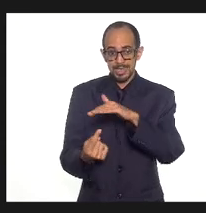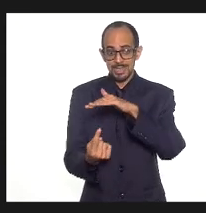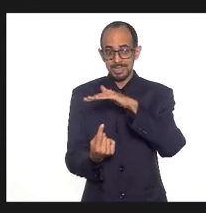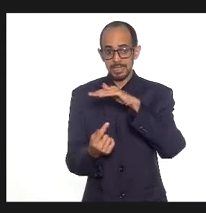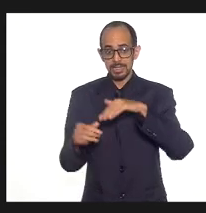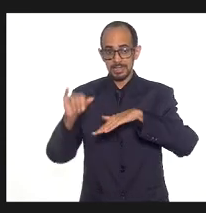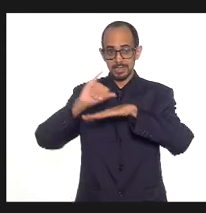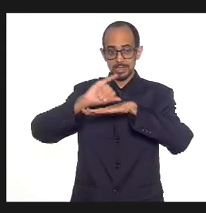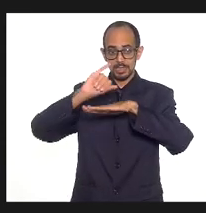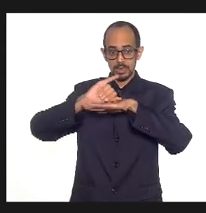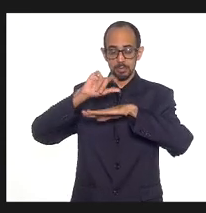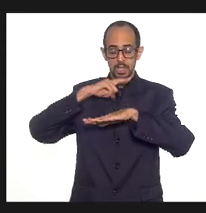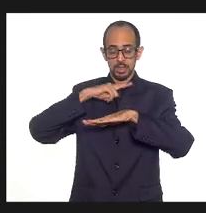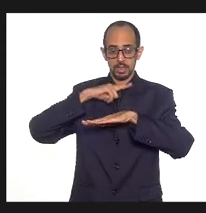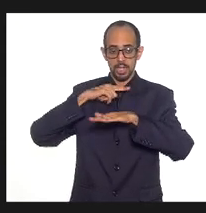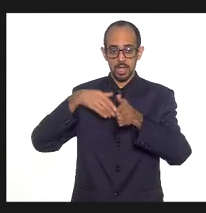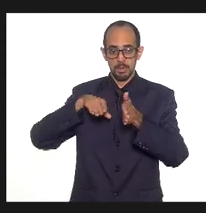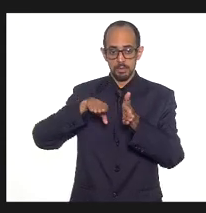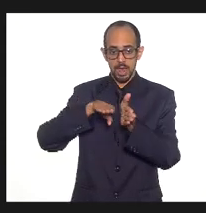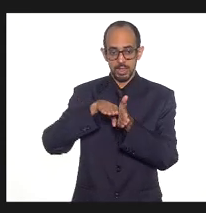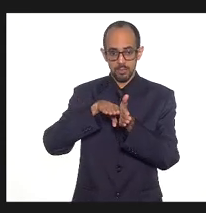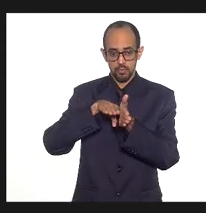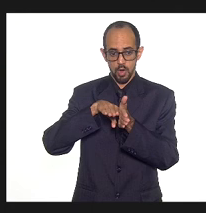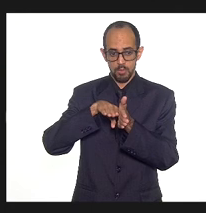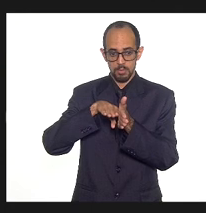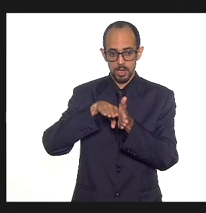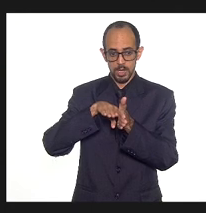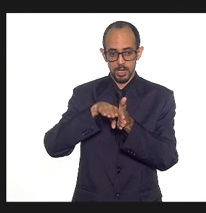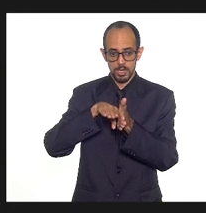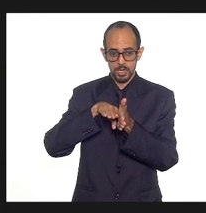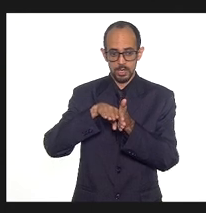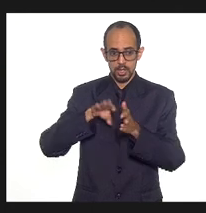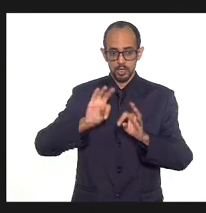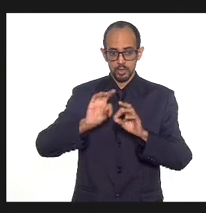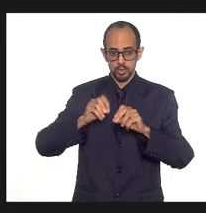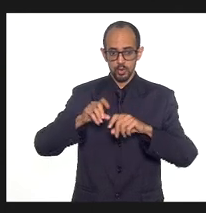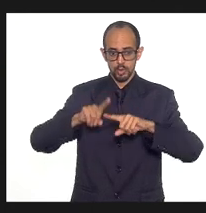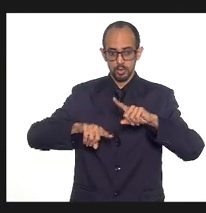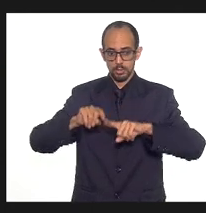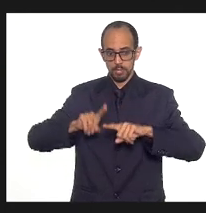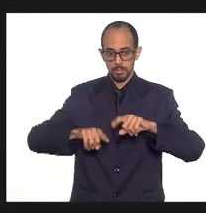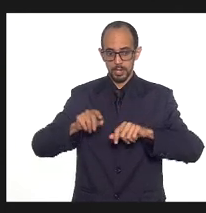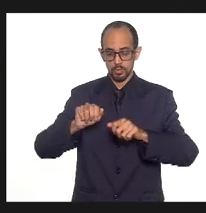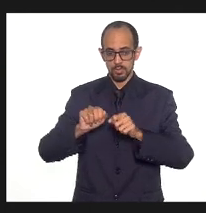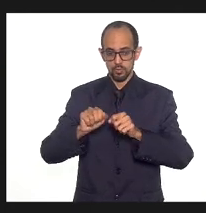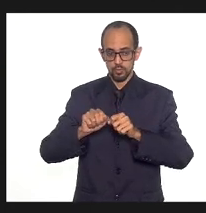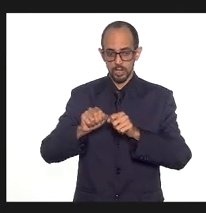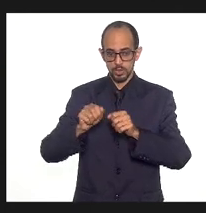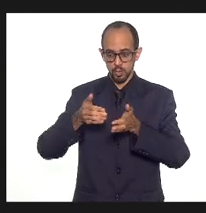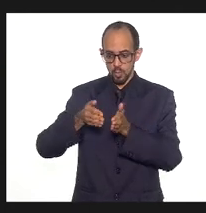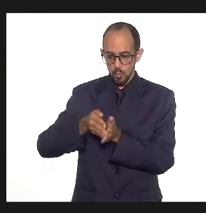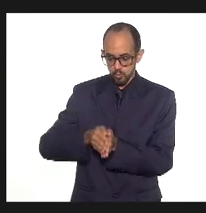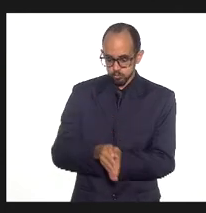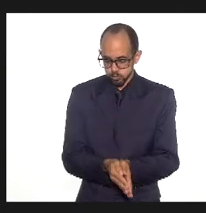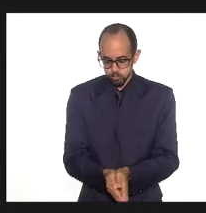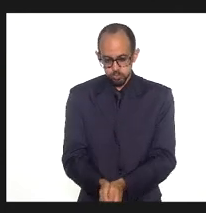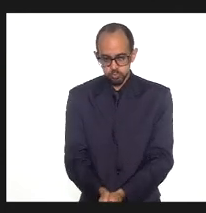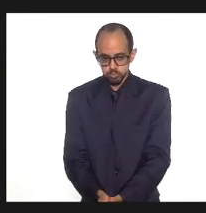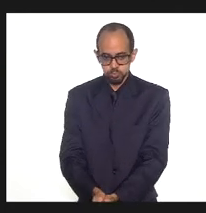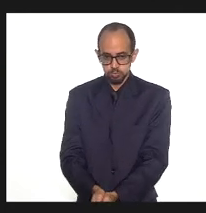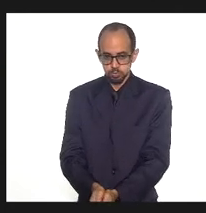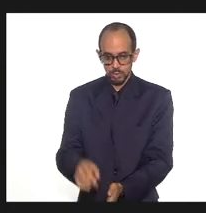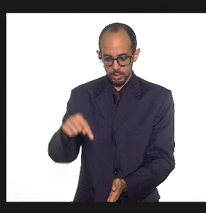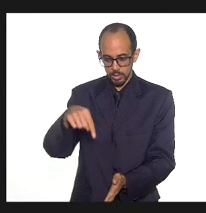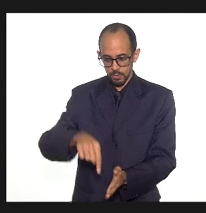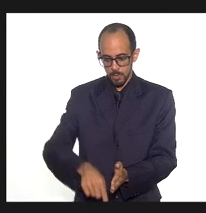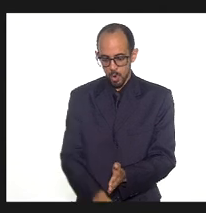essas conexões todas aqui, quando está dentro do mar aqui, elas são dos equipamentos submarinos e do poço para baixo são equipamentos de